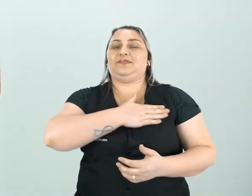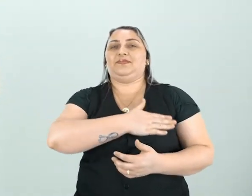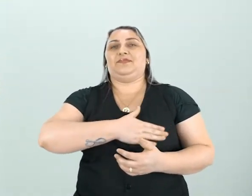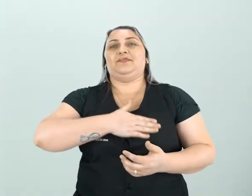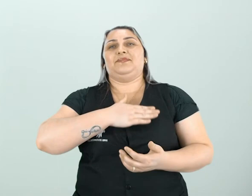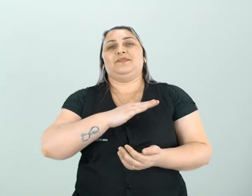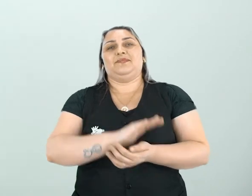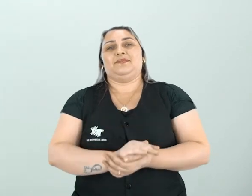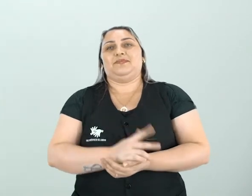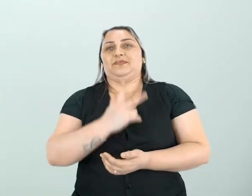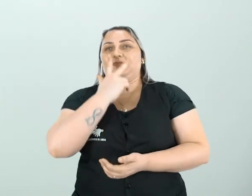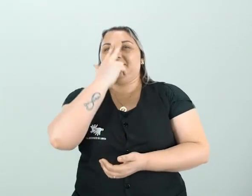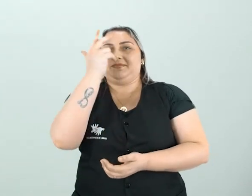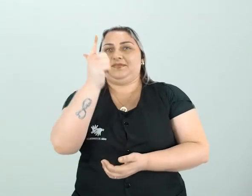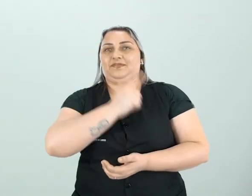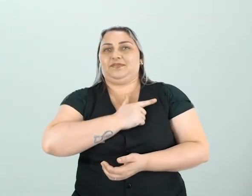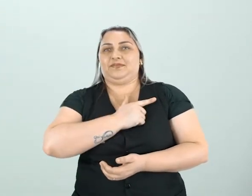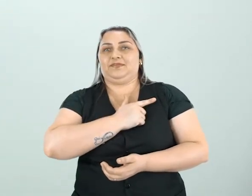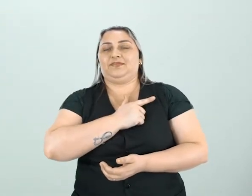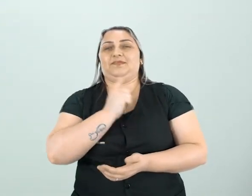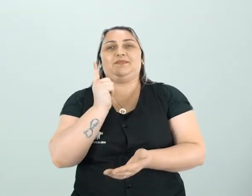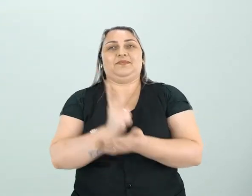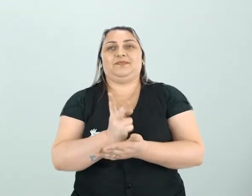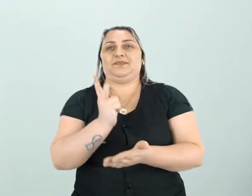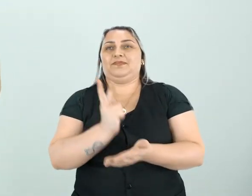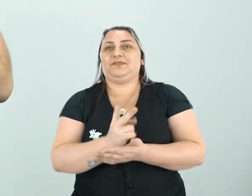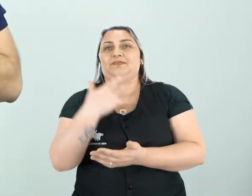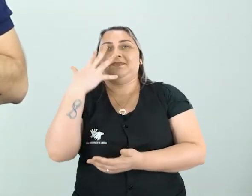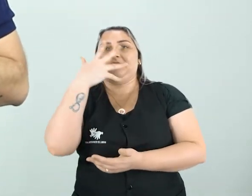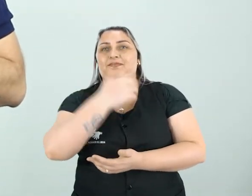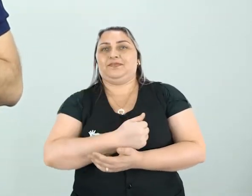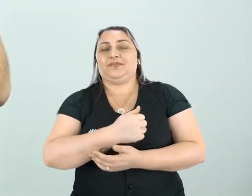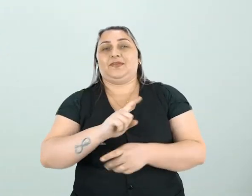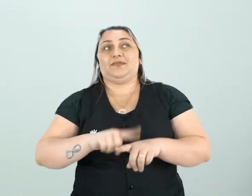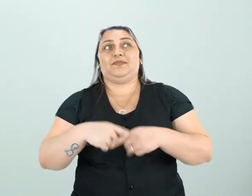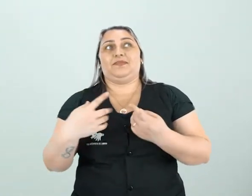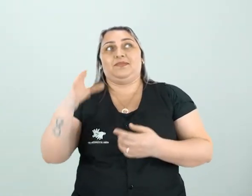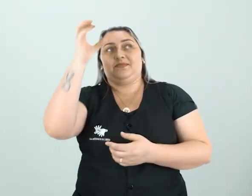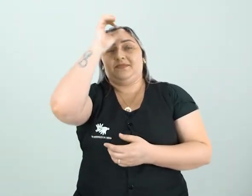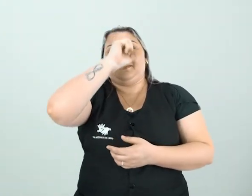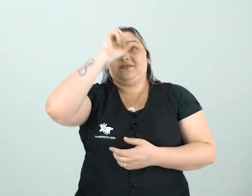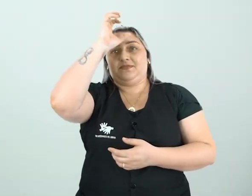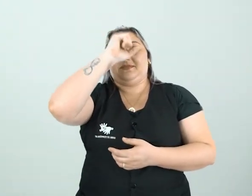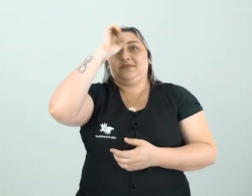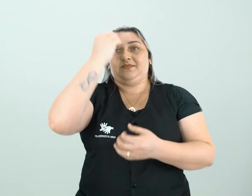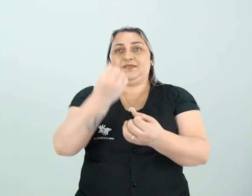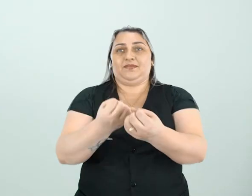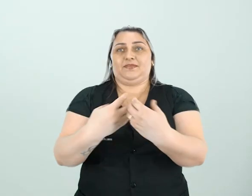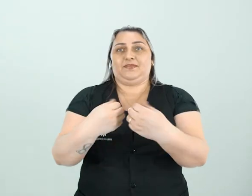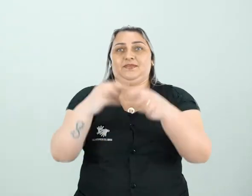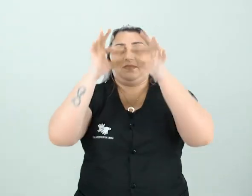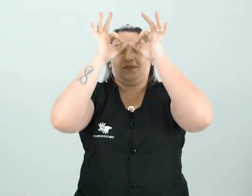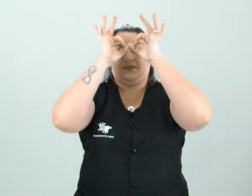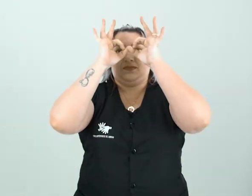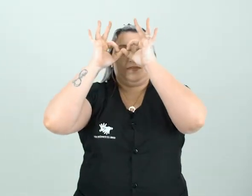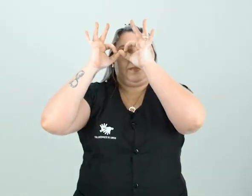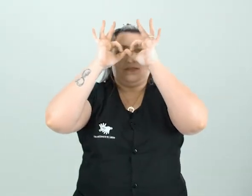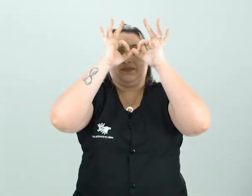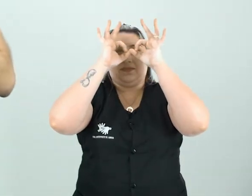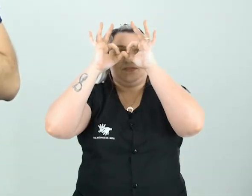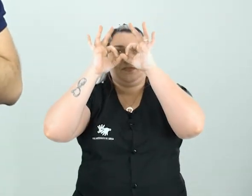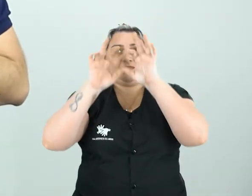algo, não parece feio, parece sempre bonito. Nós aprendemos na lição lá da coruja e a